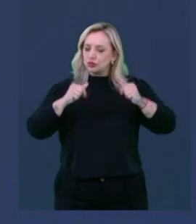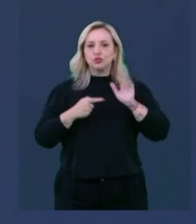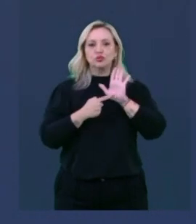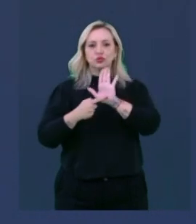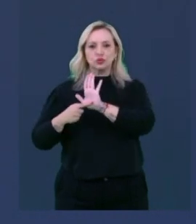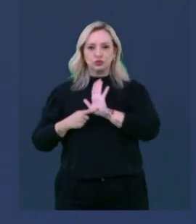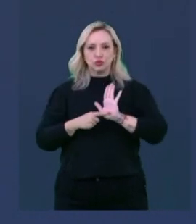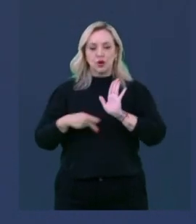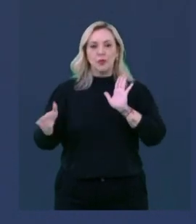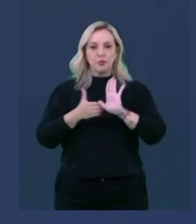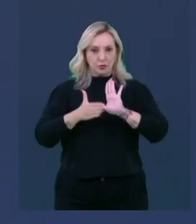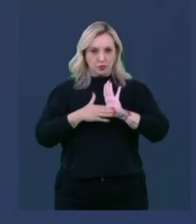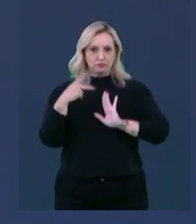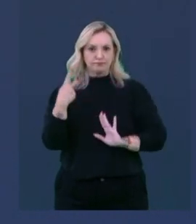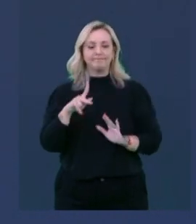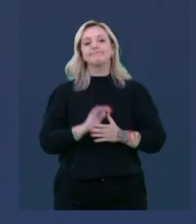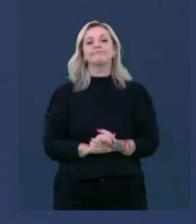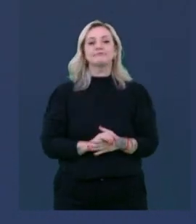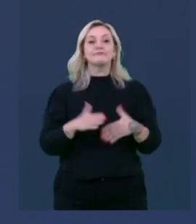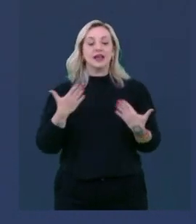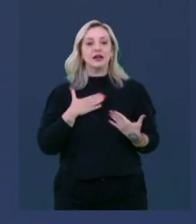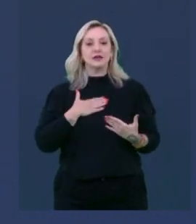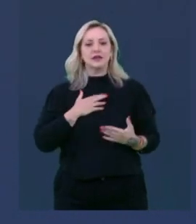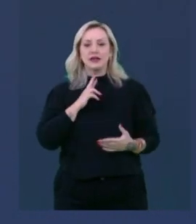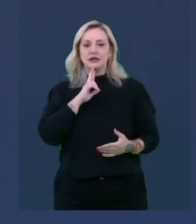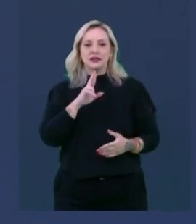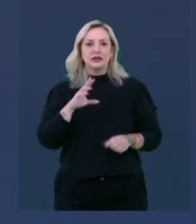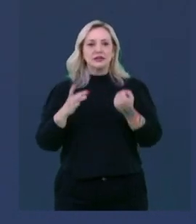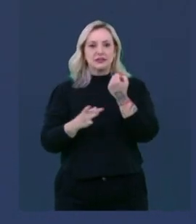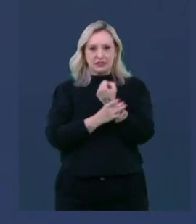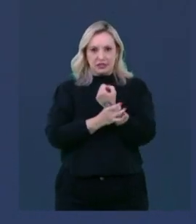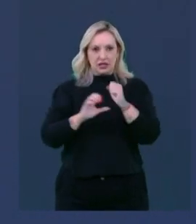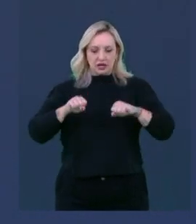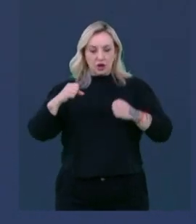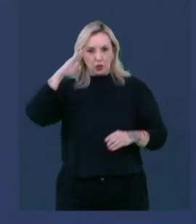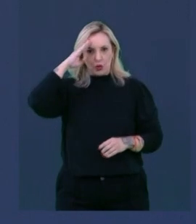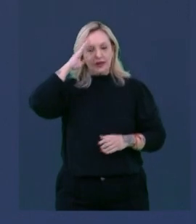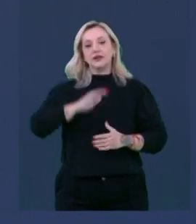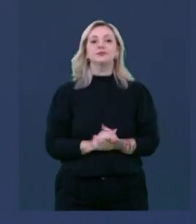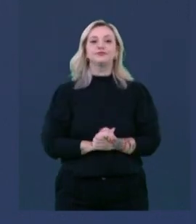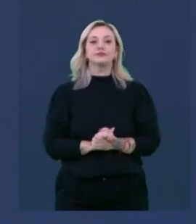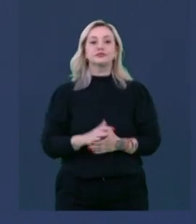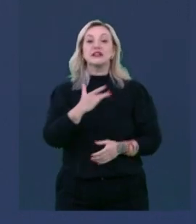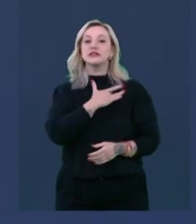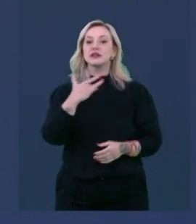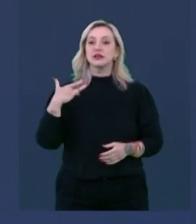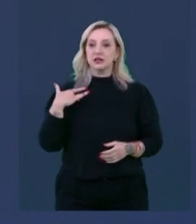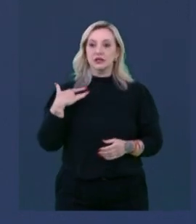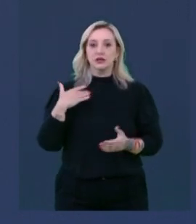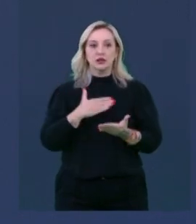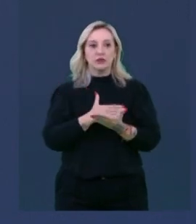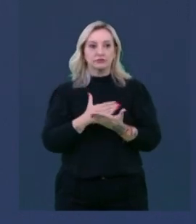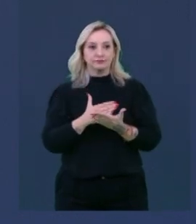Apresente as suas propostas a minha é simples segurança com reforço da guarda e saúde com UBS